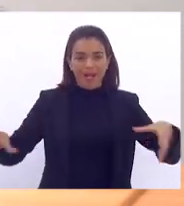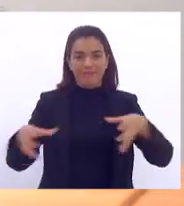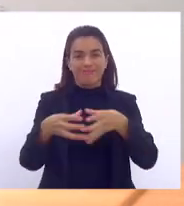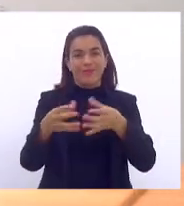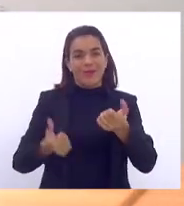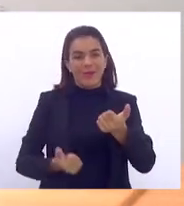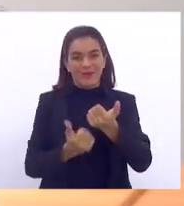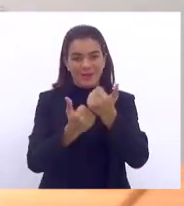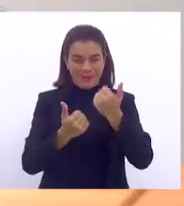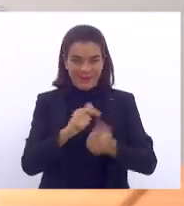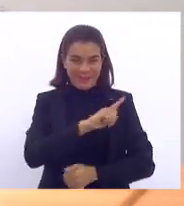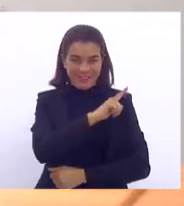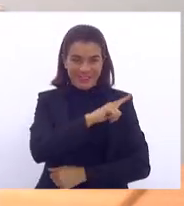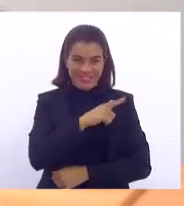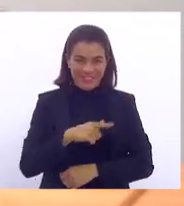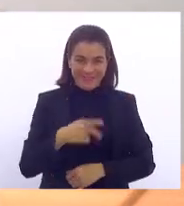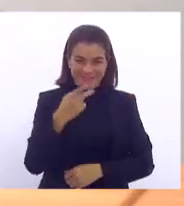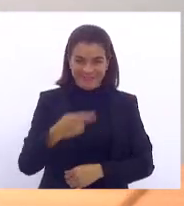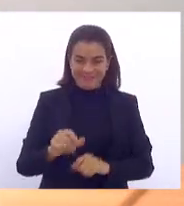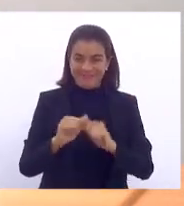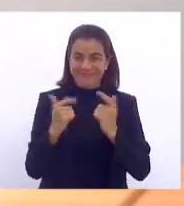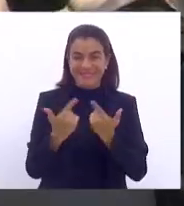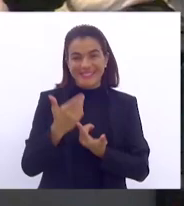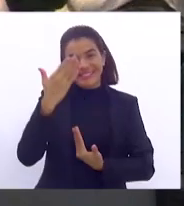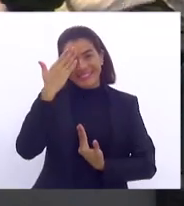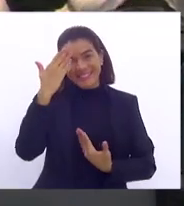contribuir com a gestão dessa casa muito